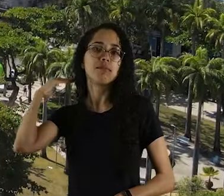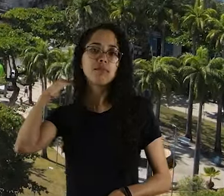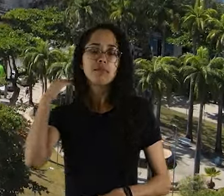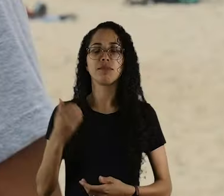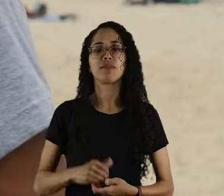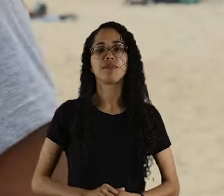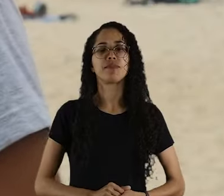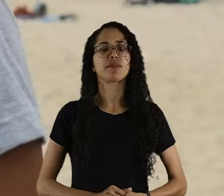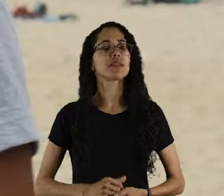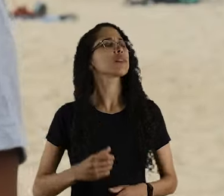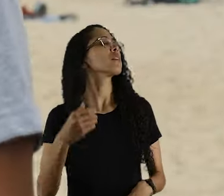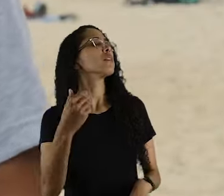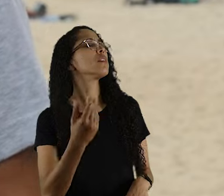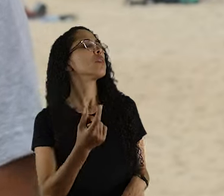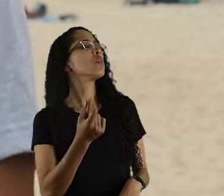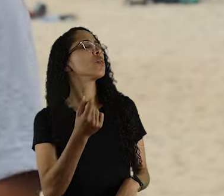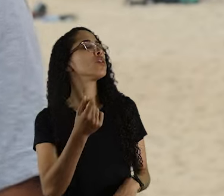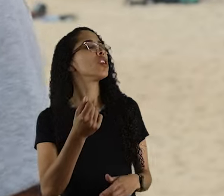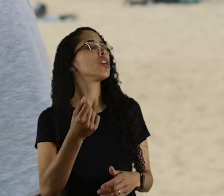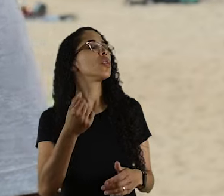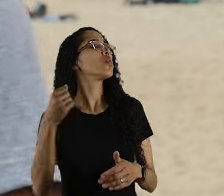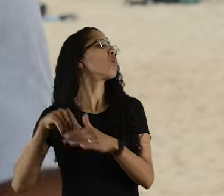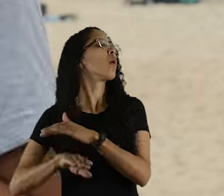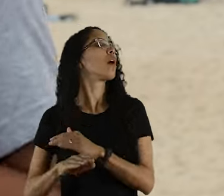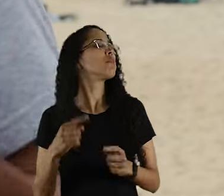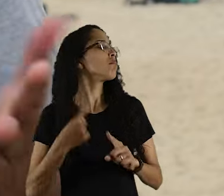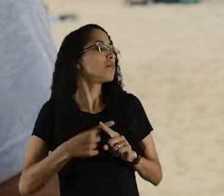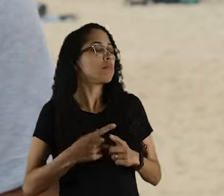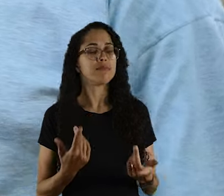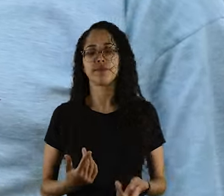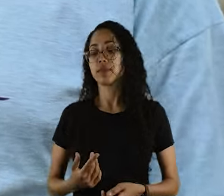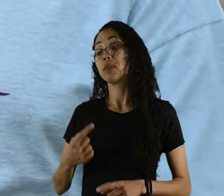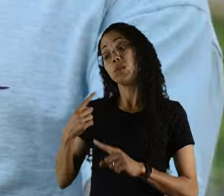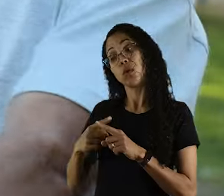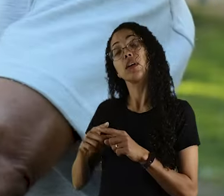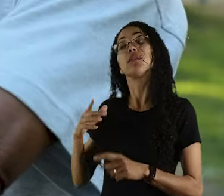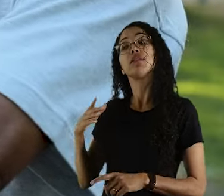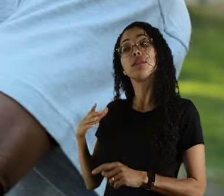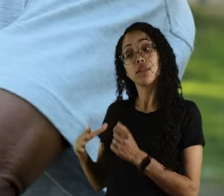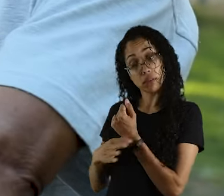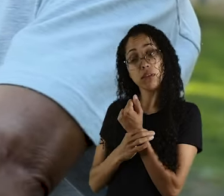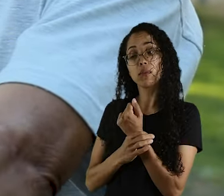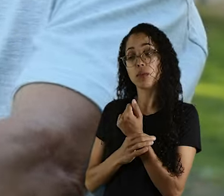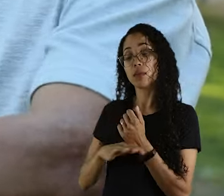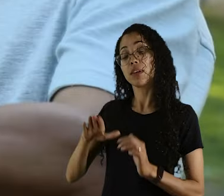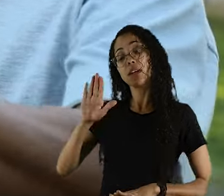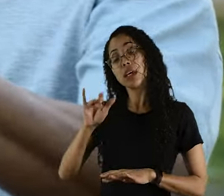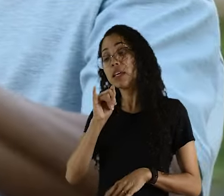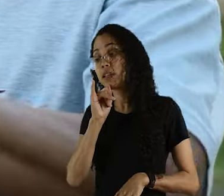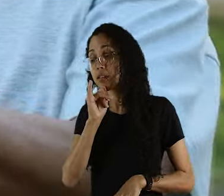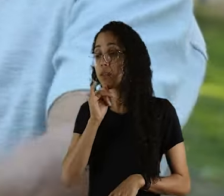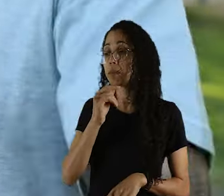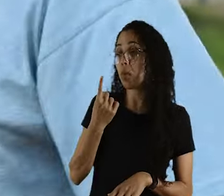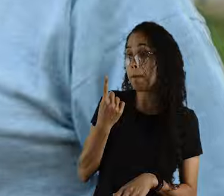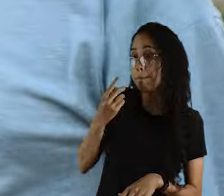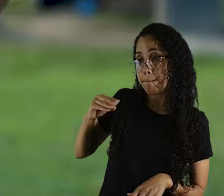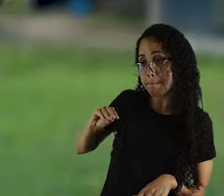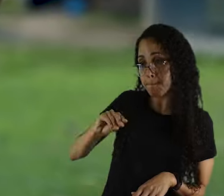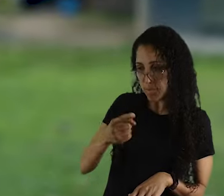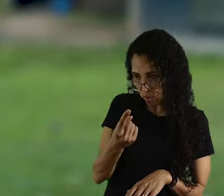O que, que você guarda de dinheiro? É mais uma questão de segurança, pra mim é, né? Se eu ganho 1.000, eu guardo